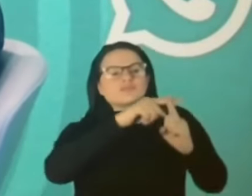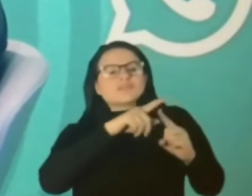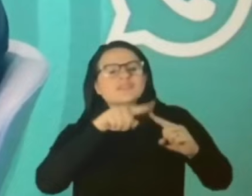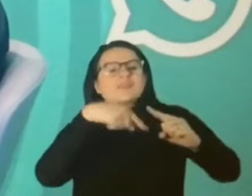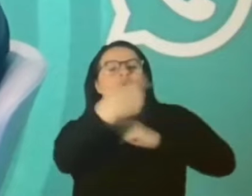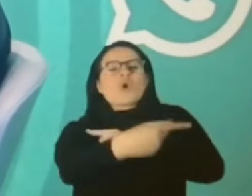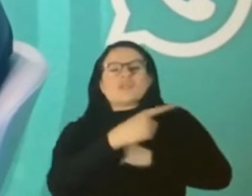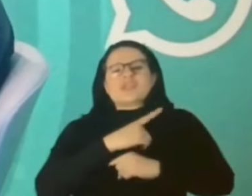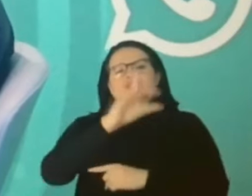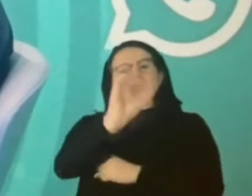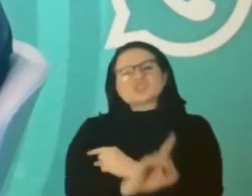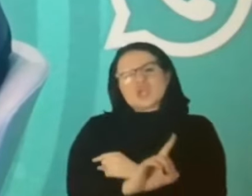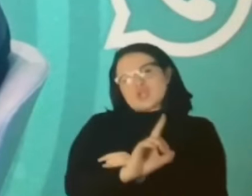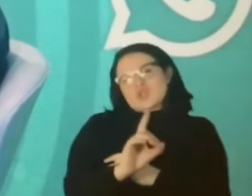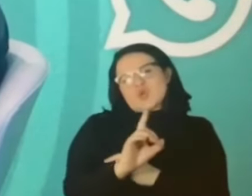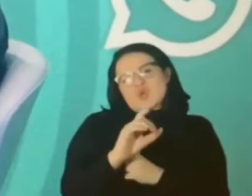Adriano?